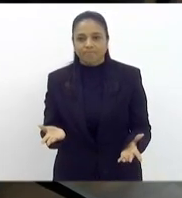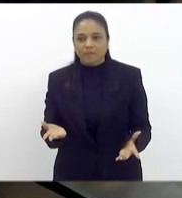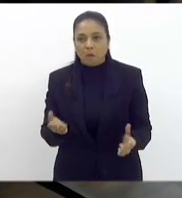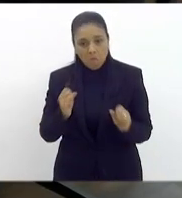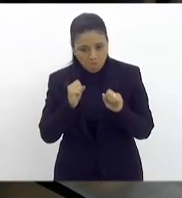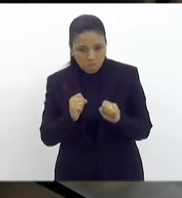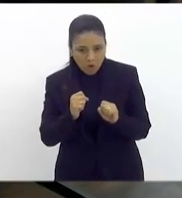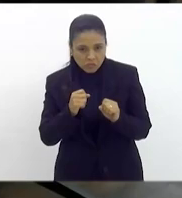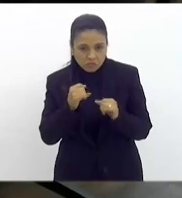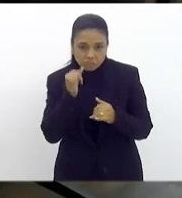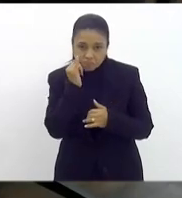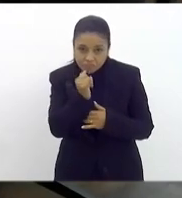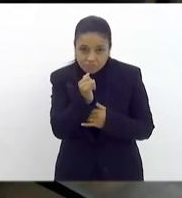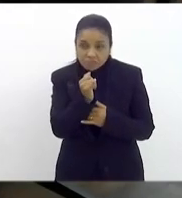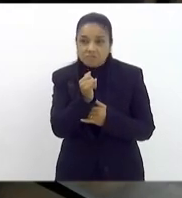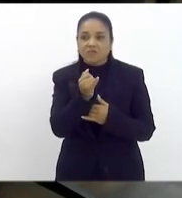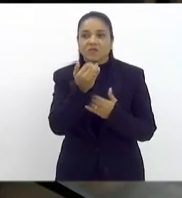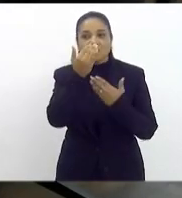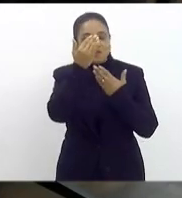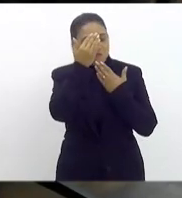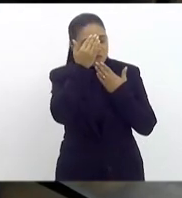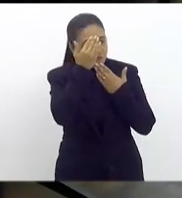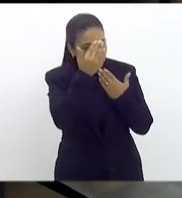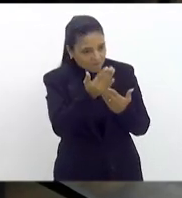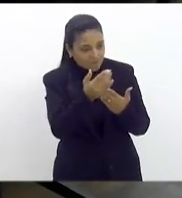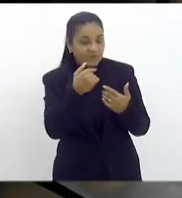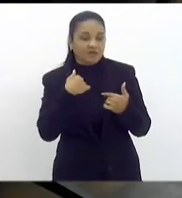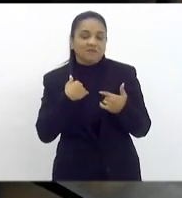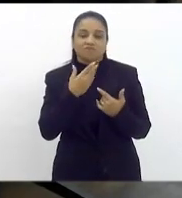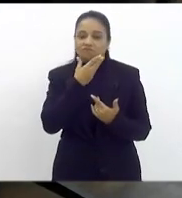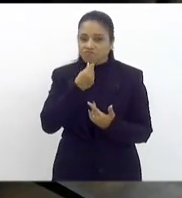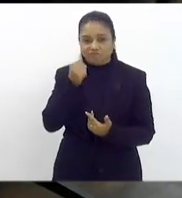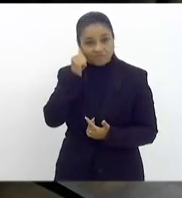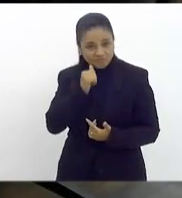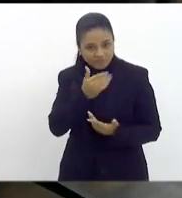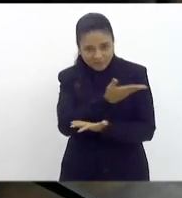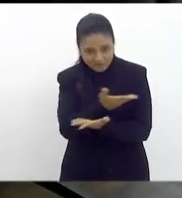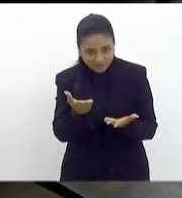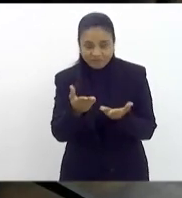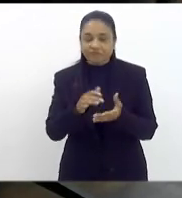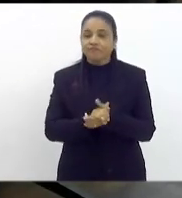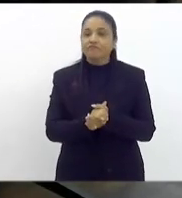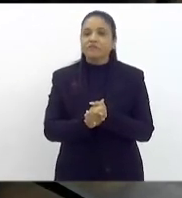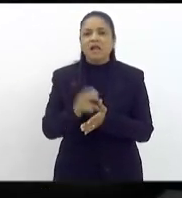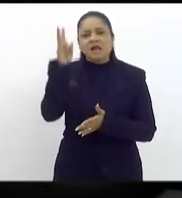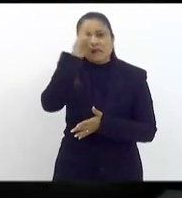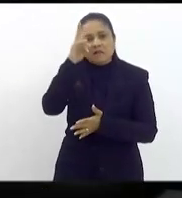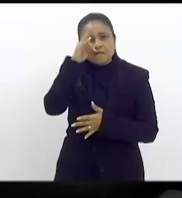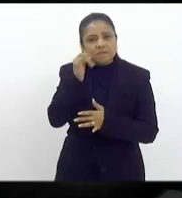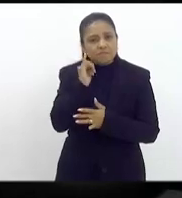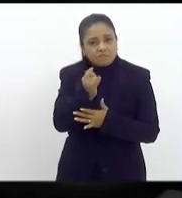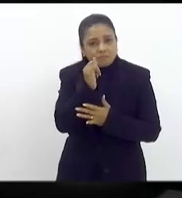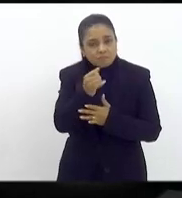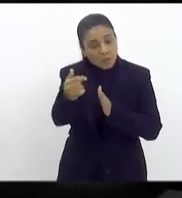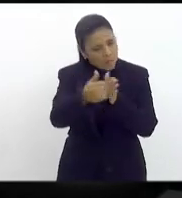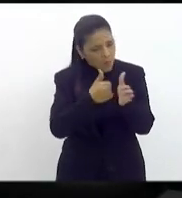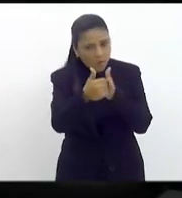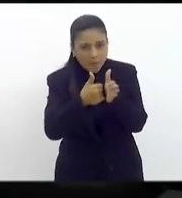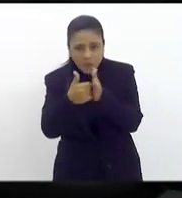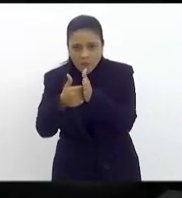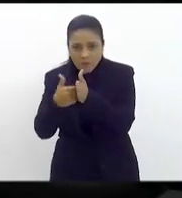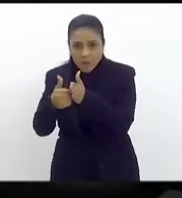falar, presidente? Muito grato, senhoras e senhores. Eu só quero lembrar que todos esses questionamentos